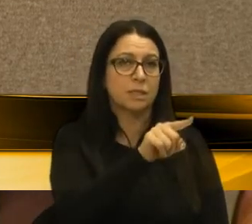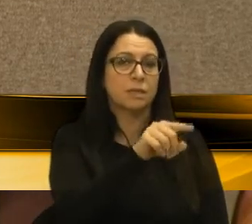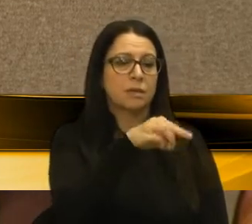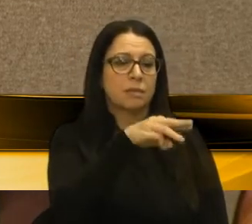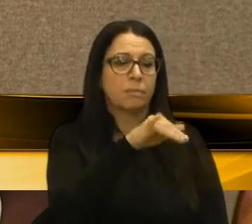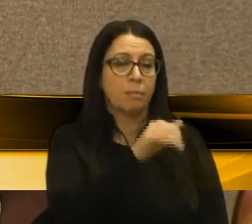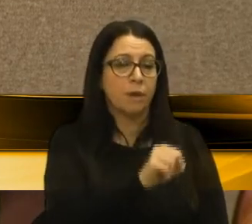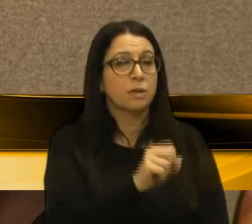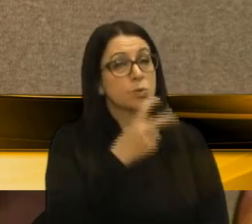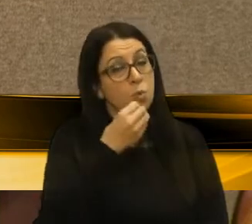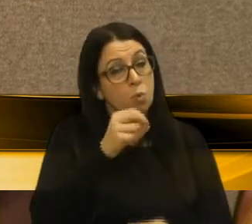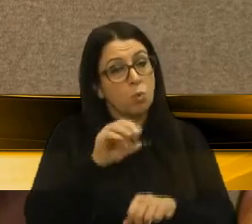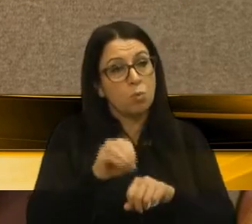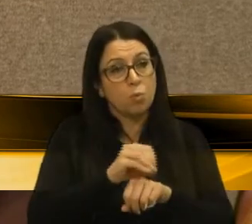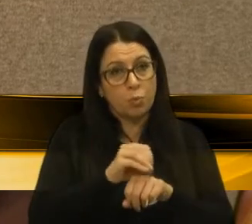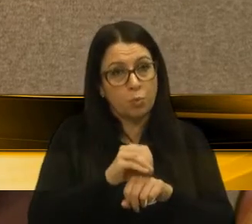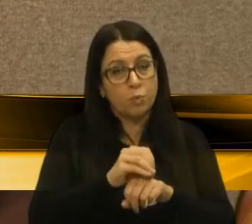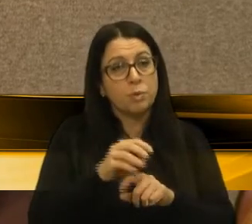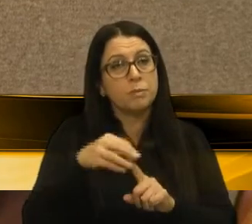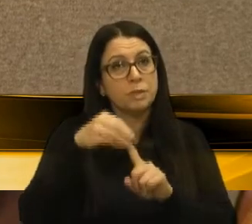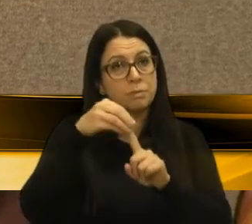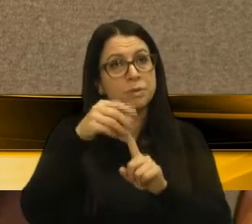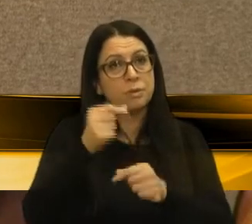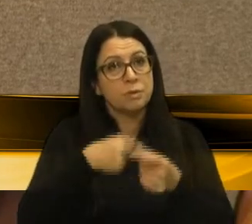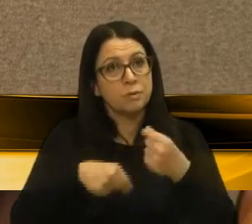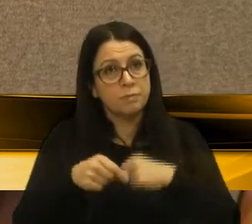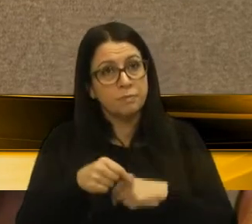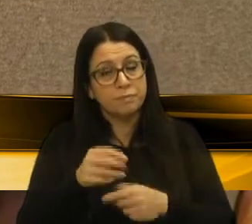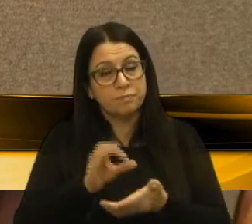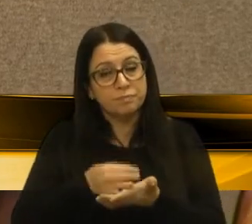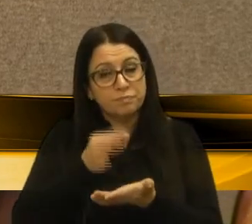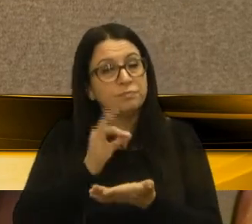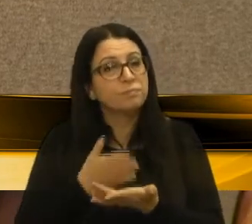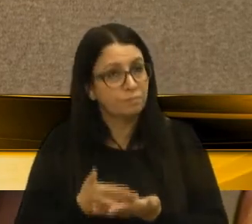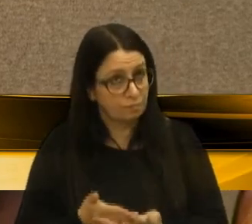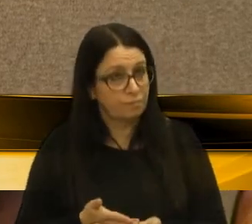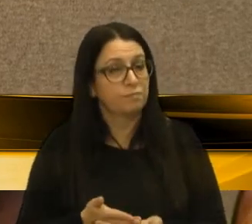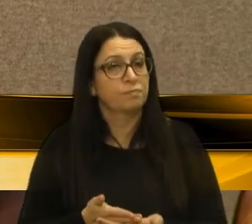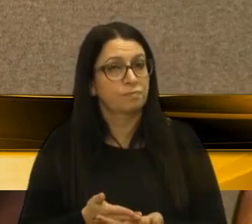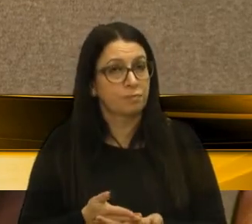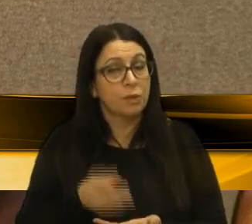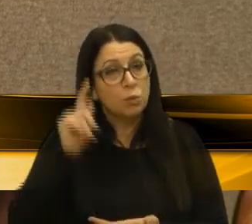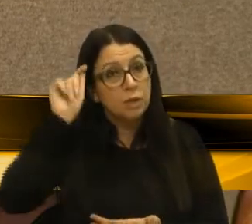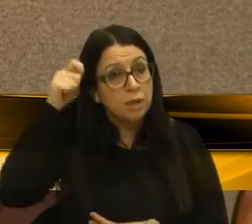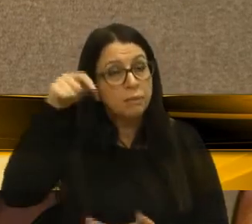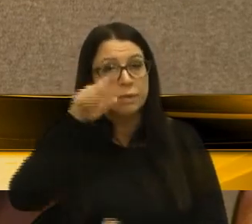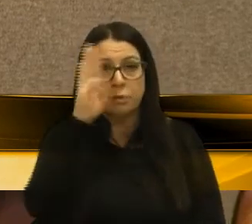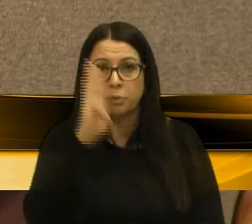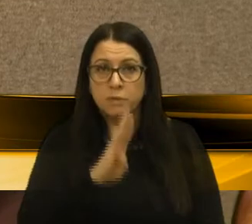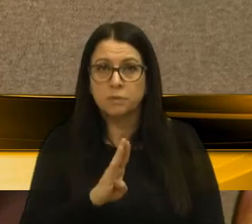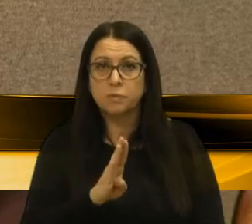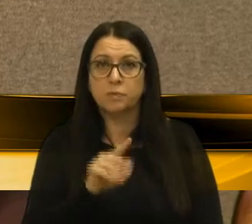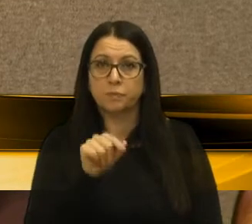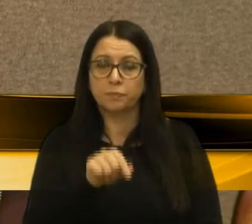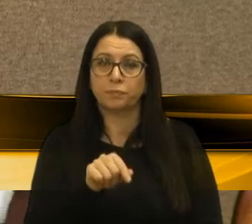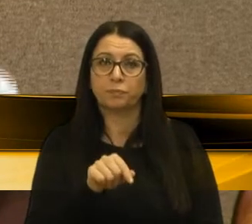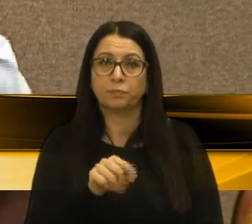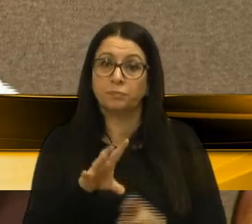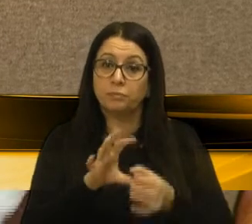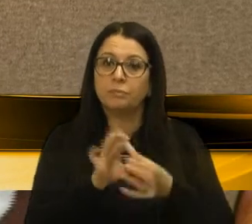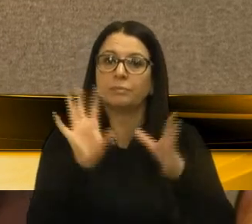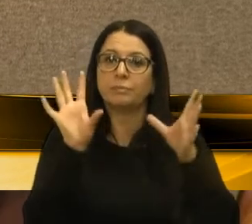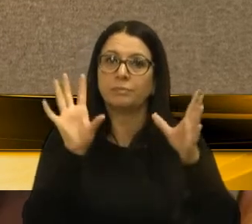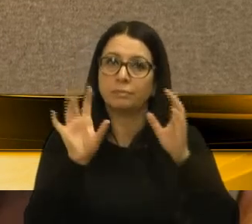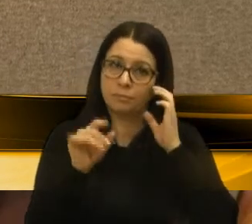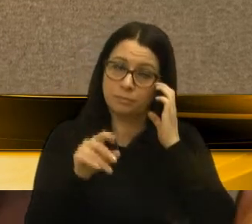ouro, e principalmente como o ciclo econômico do café. E os negros no Brasil só foram libertados, se